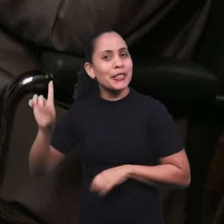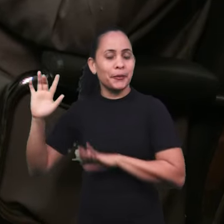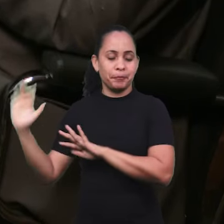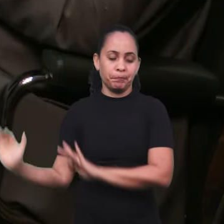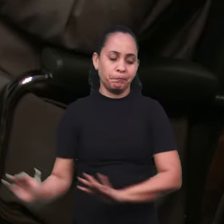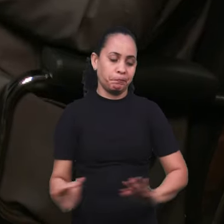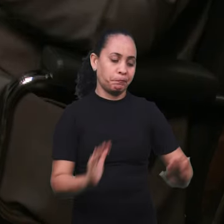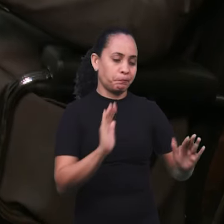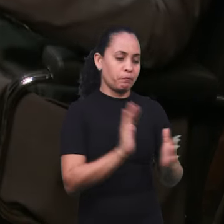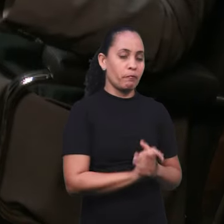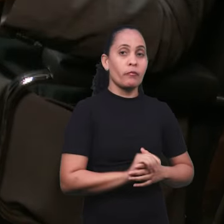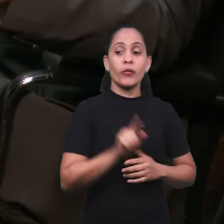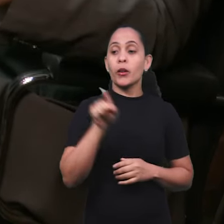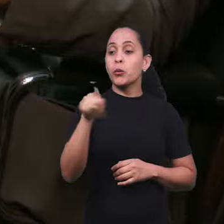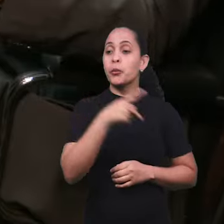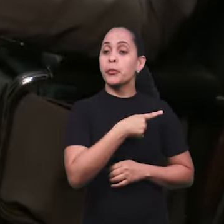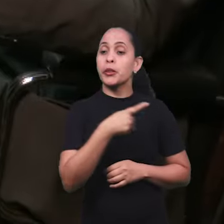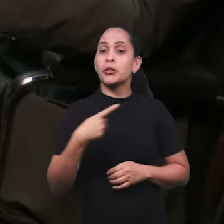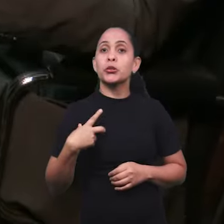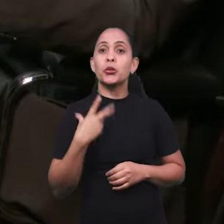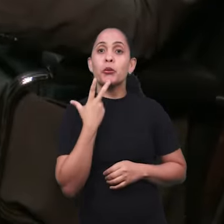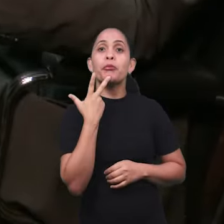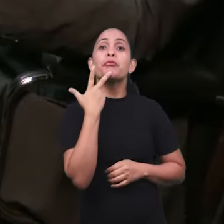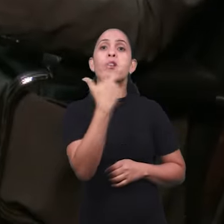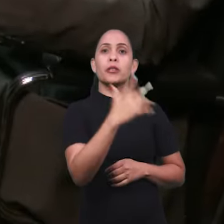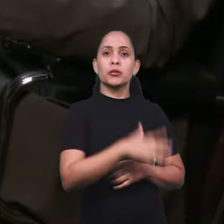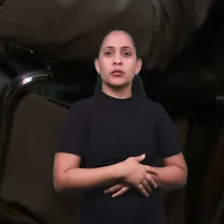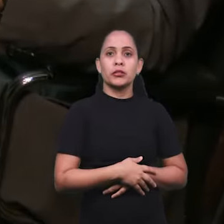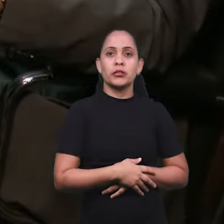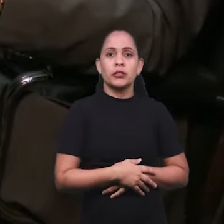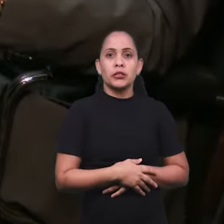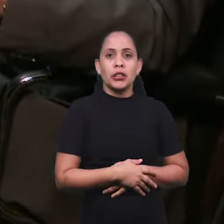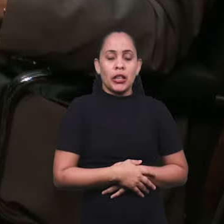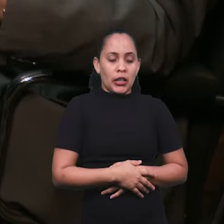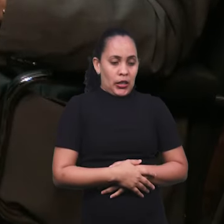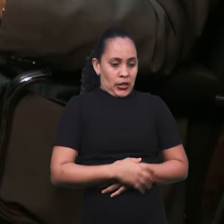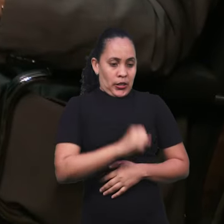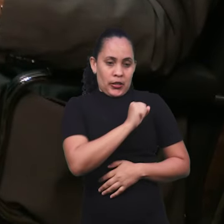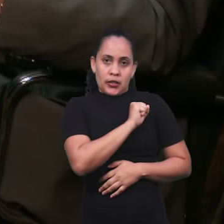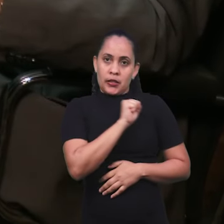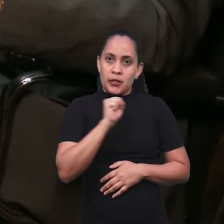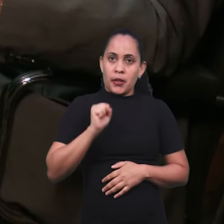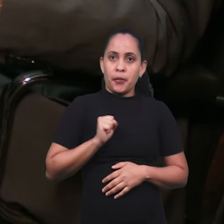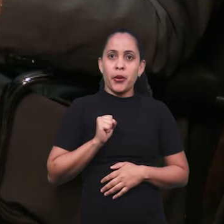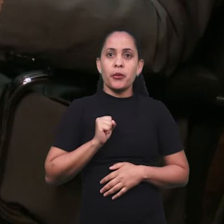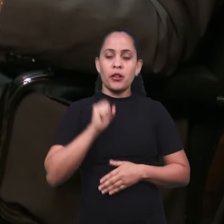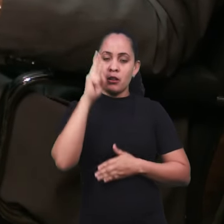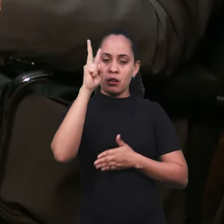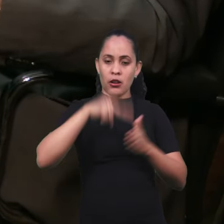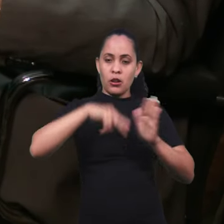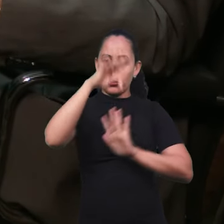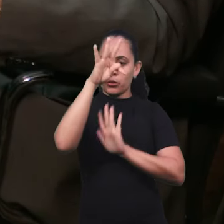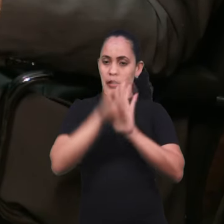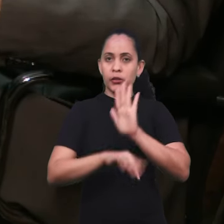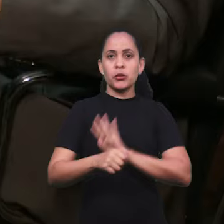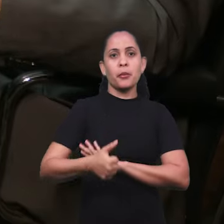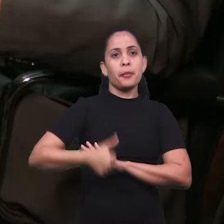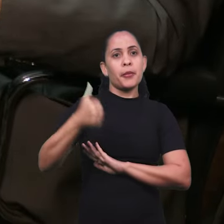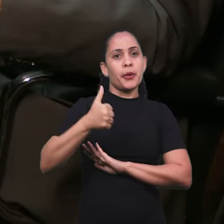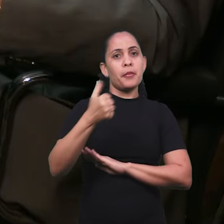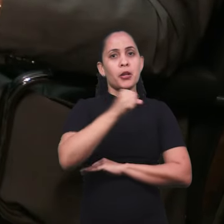Senhor. Bem, como o próprio pastor Peixoto falou, na sua tenridade, né? Samuel deixou lá, e eu queria ler o texto que está